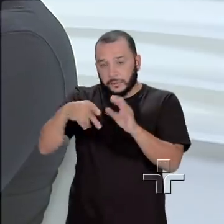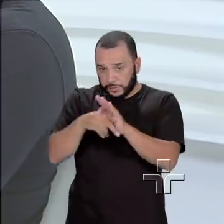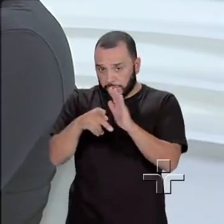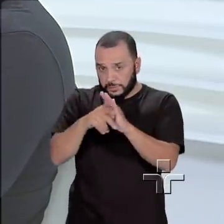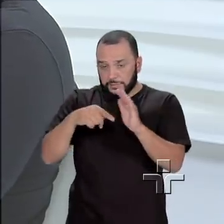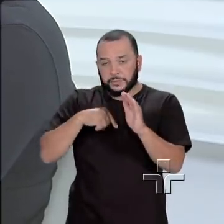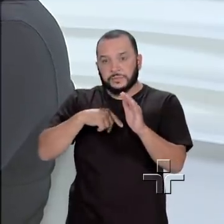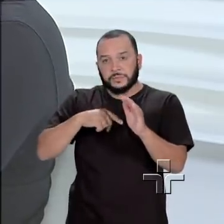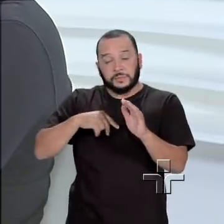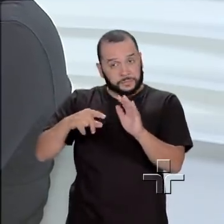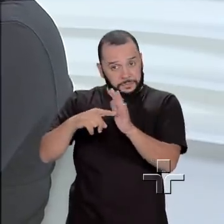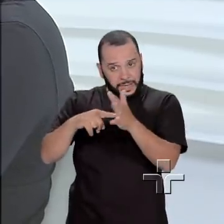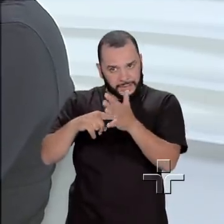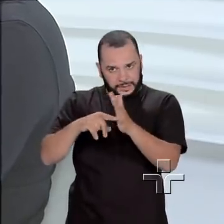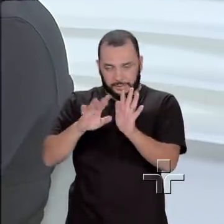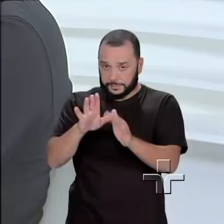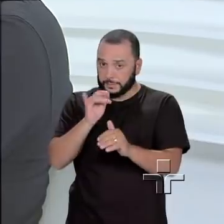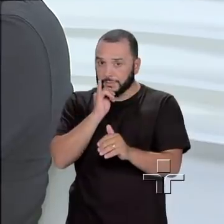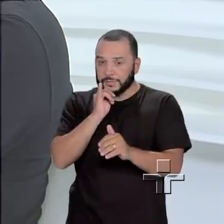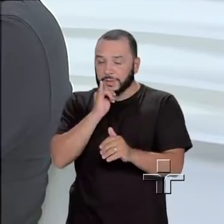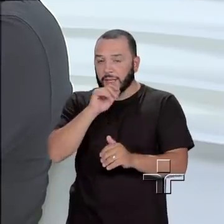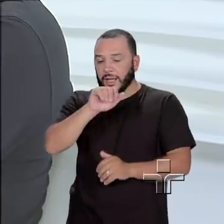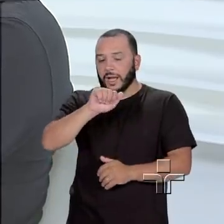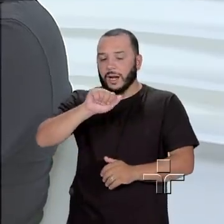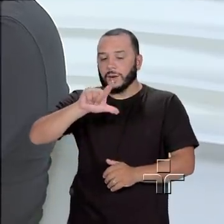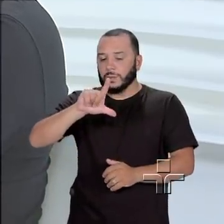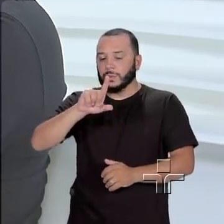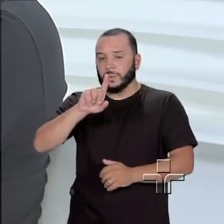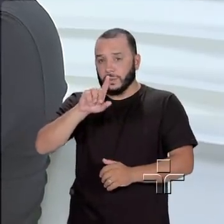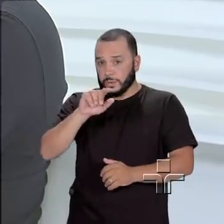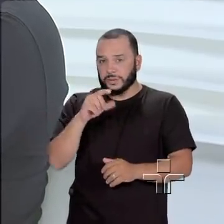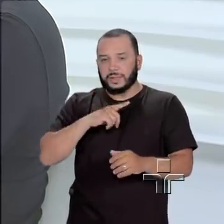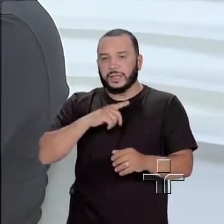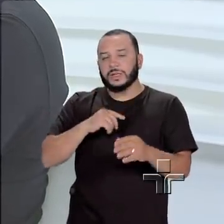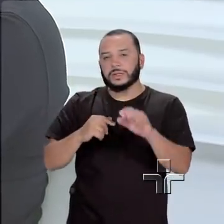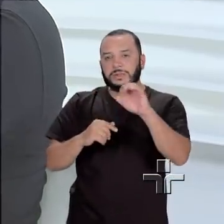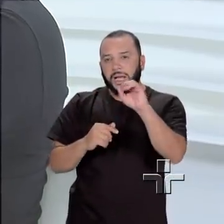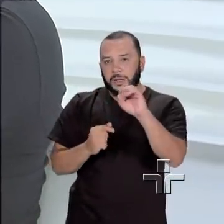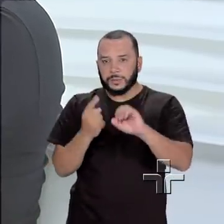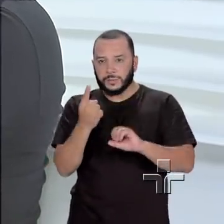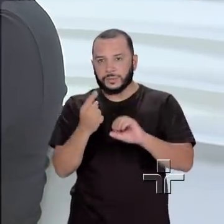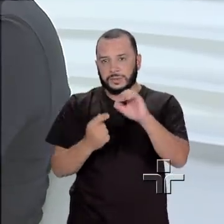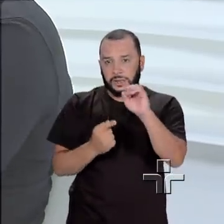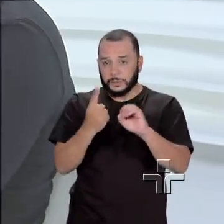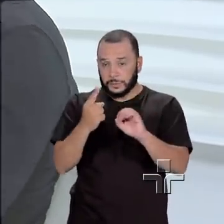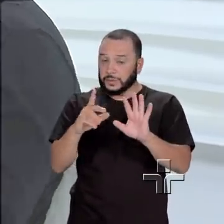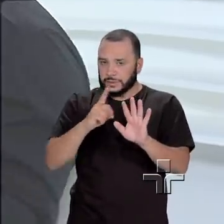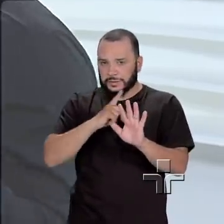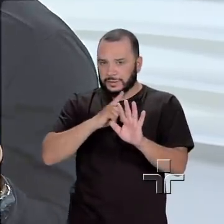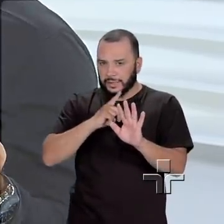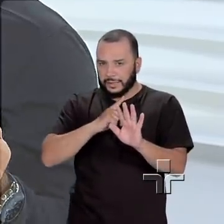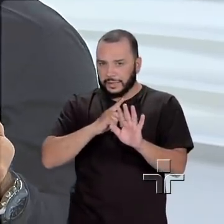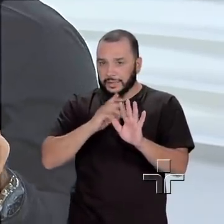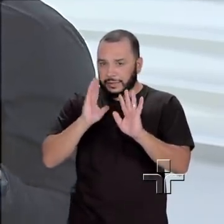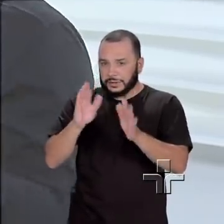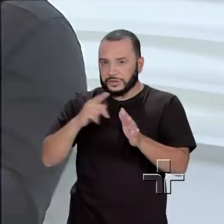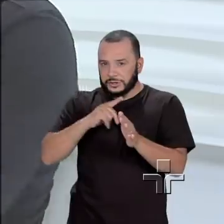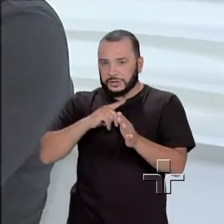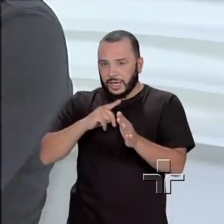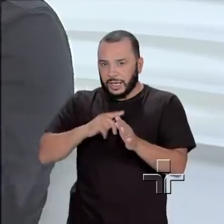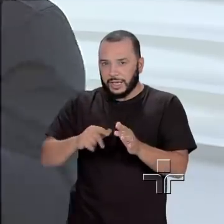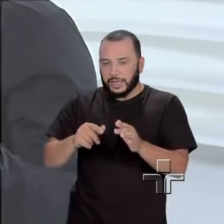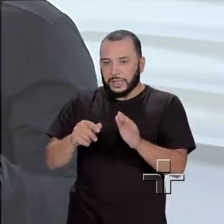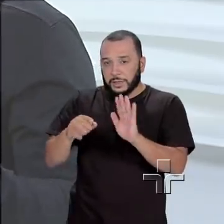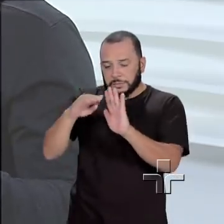algoritmos representam polarizações de pessoas que os escreveram numa direção ou noutra,